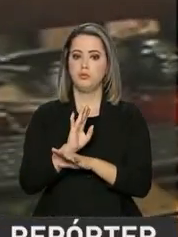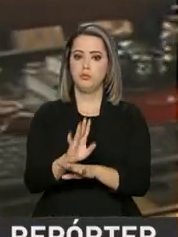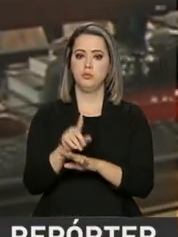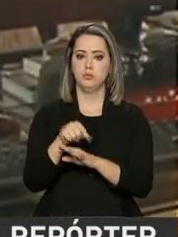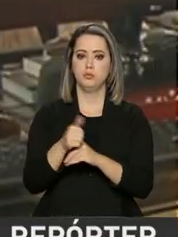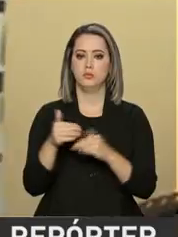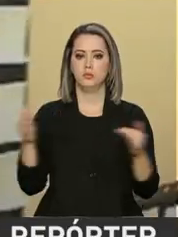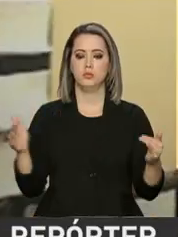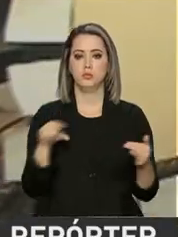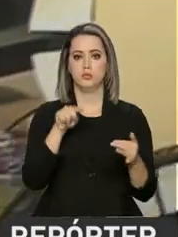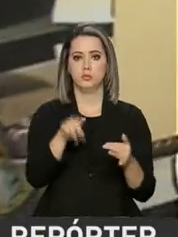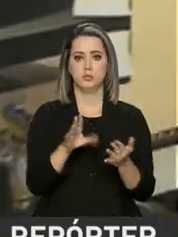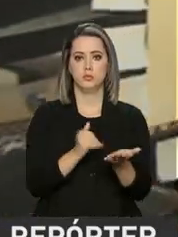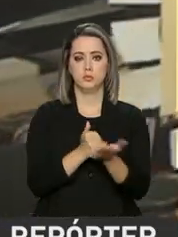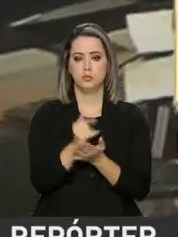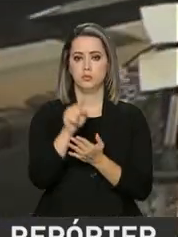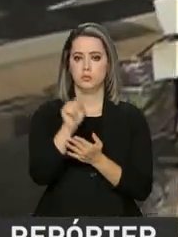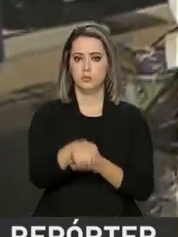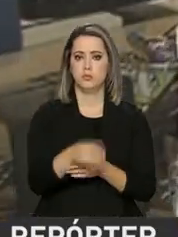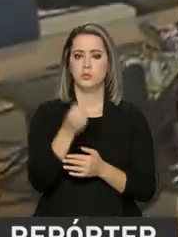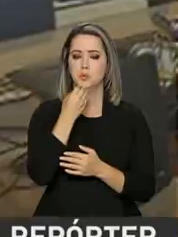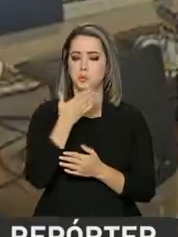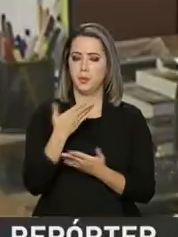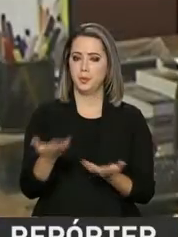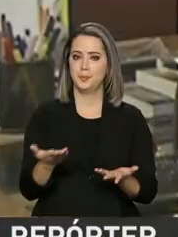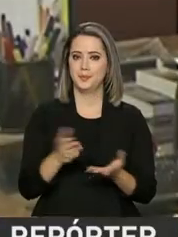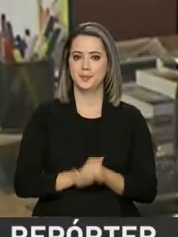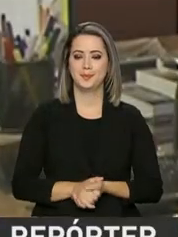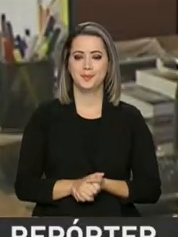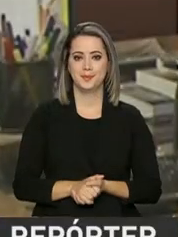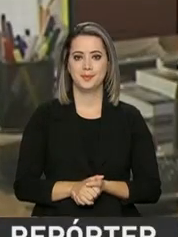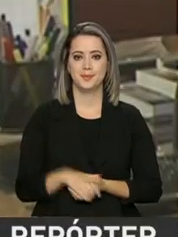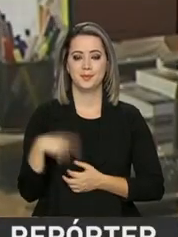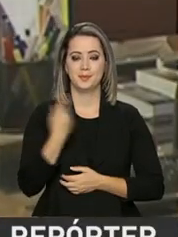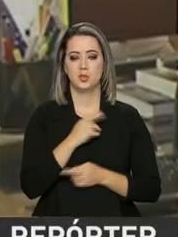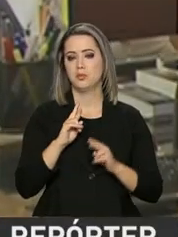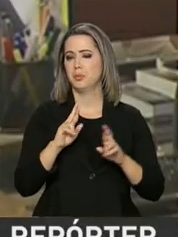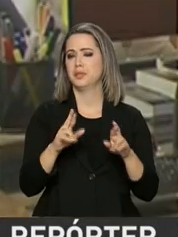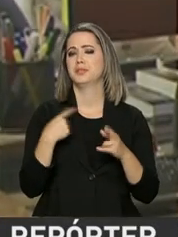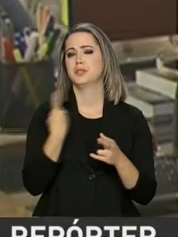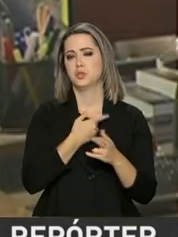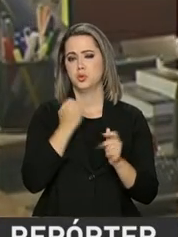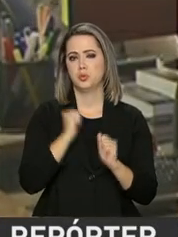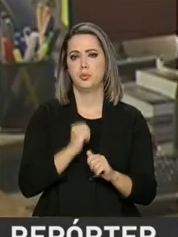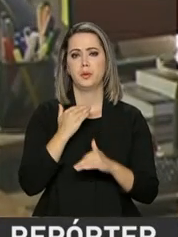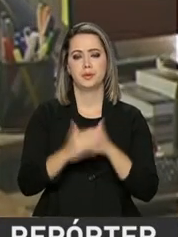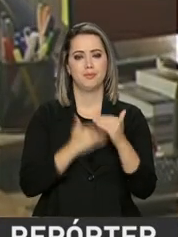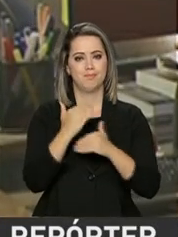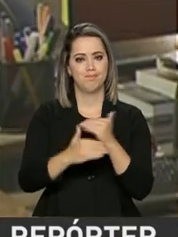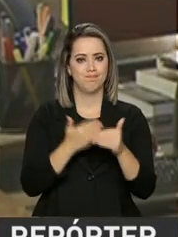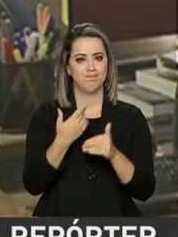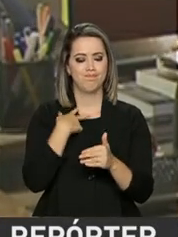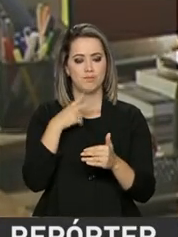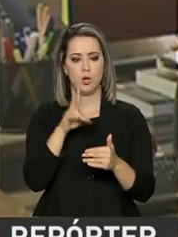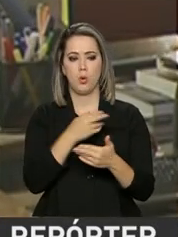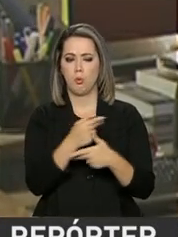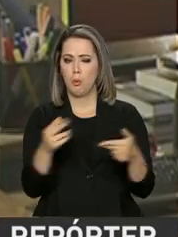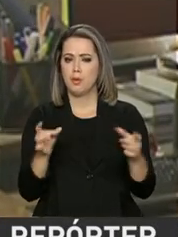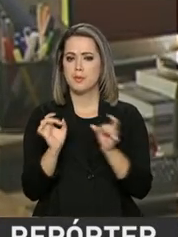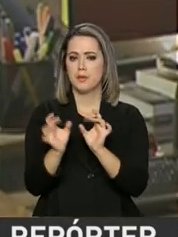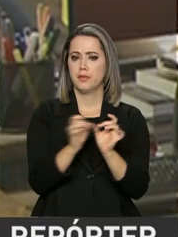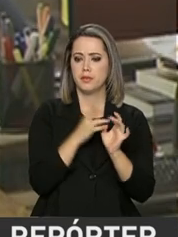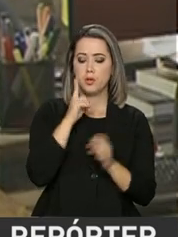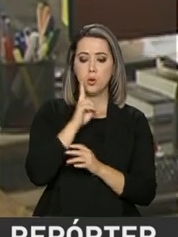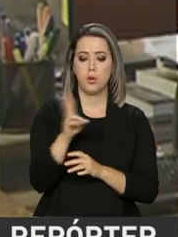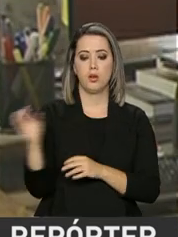ampliar os negócios, essa iniciativa é muito bem-vinda. A perspectiva é que a gente consiga desenvolver produtos e olhar com